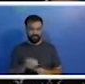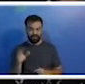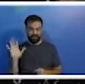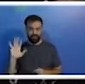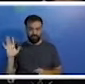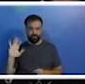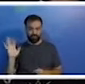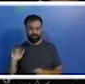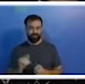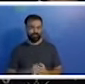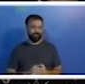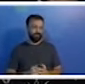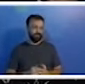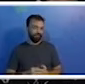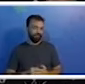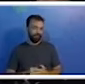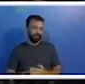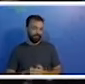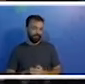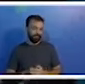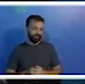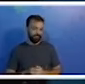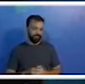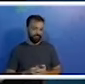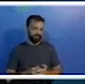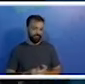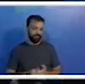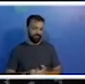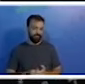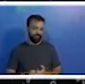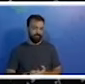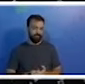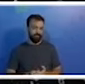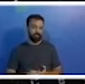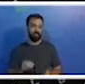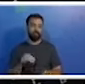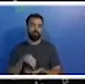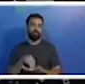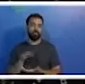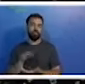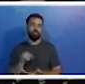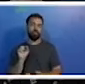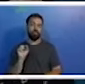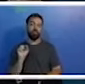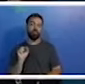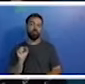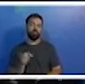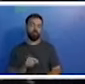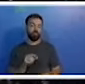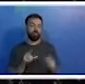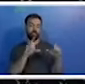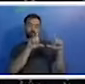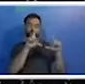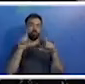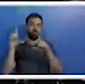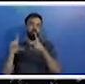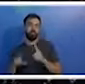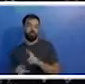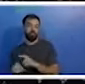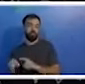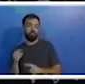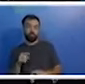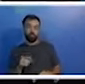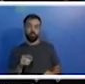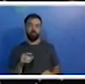está acionando Tchau Tchau vou embora Olhem só que mensagem As crianças estão transmitindo então